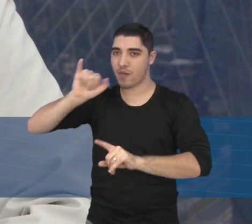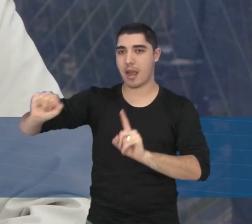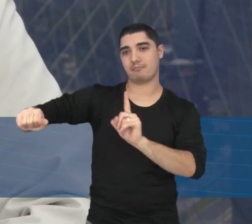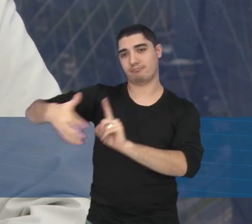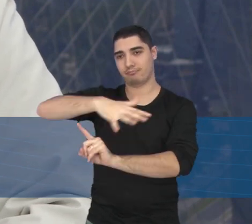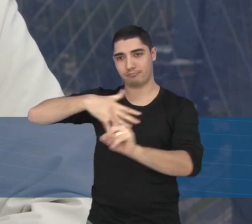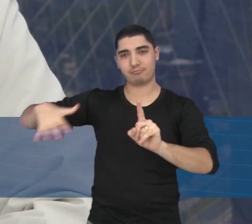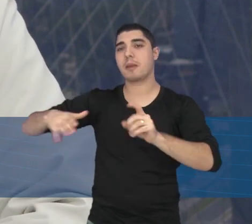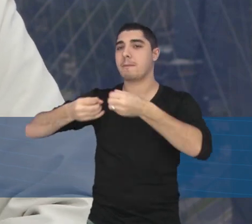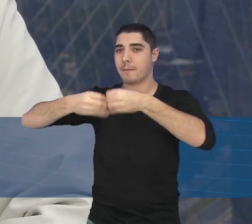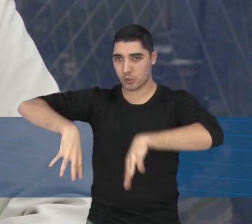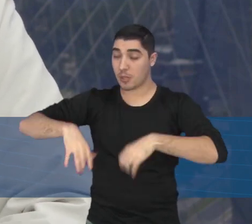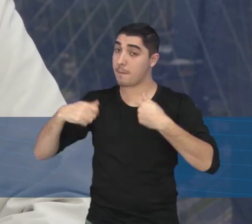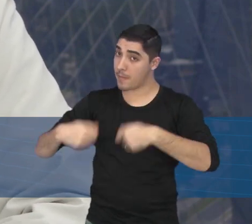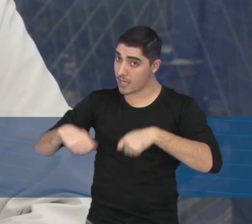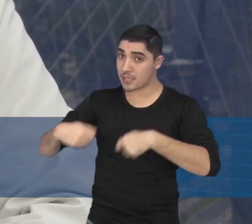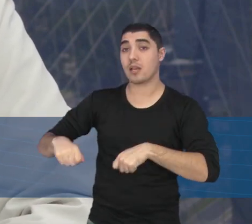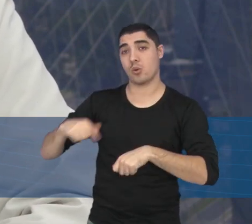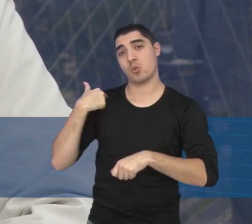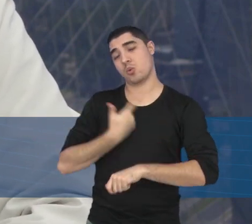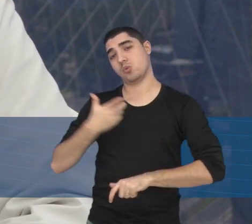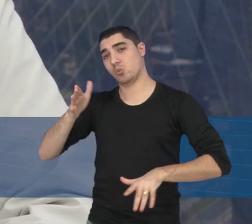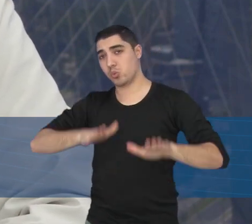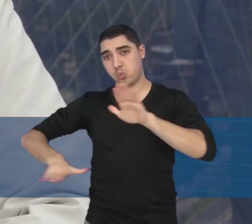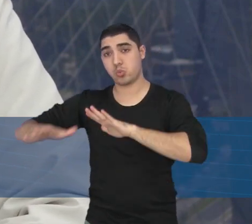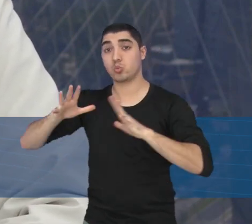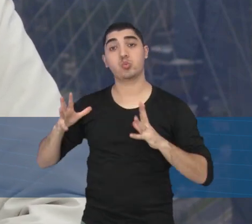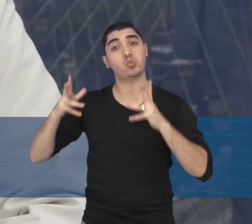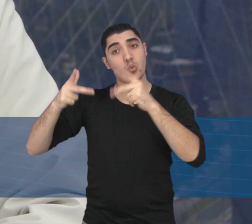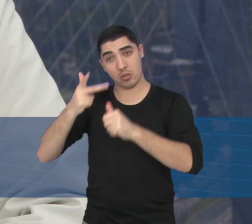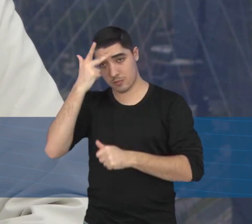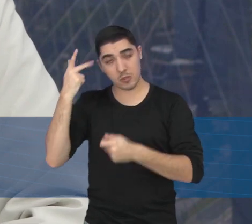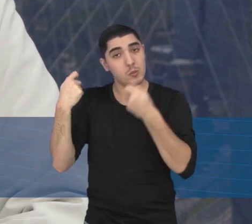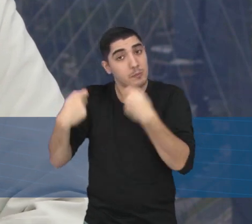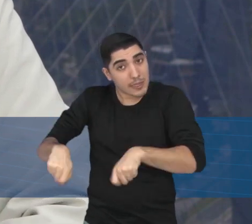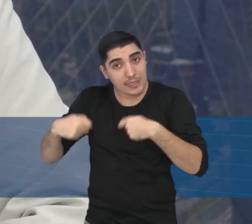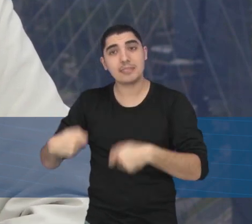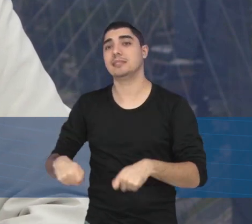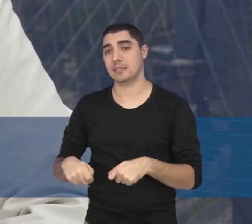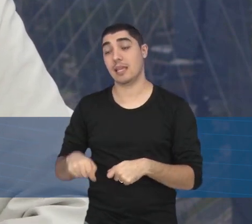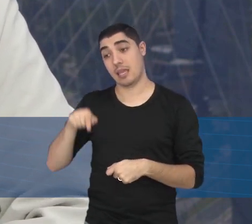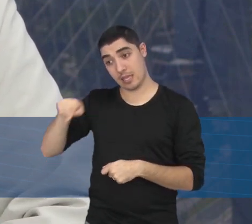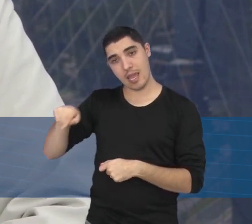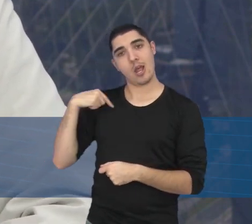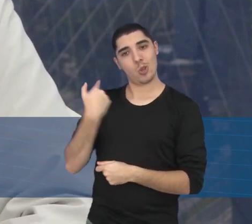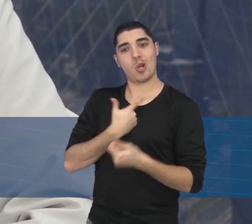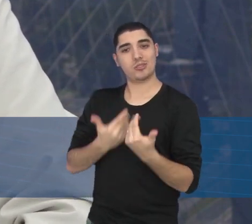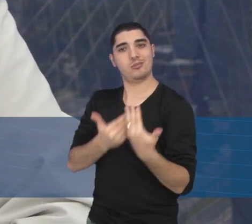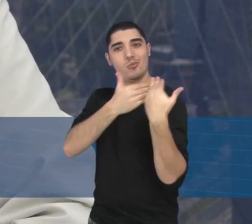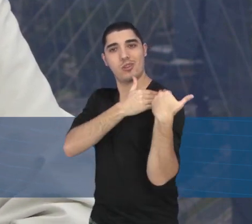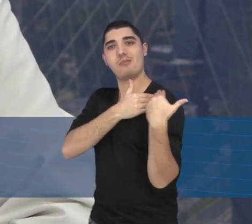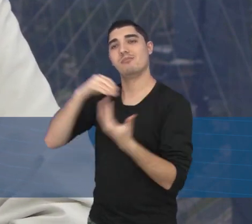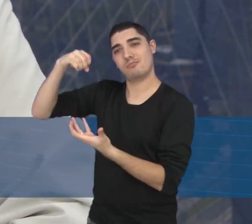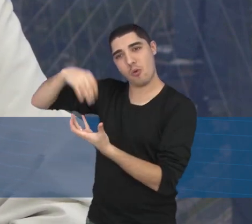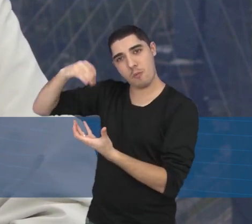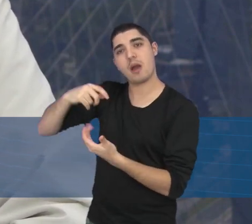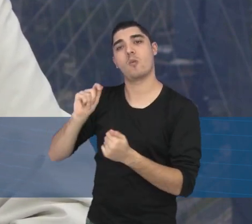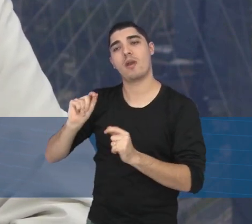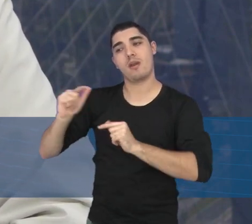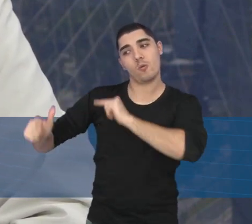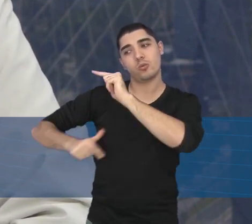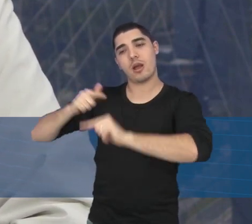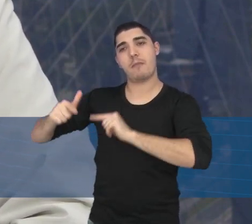sendo descartado. Então, isso é um cuidado também que eu acho que todos os munícipes devem ter, e esse é um trabalho também da Urban de fazer a educação